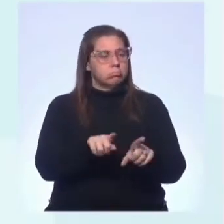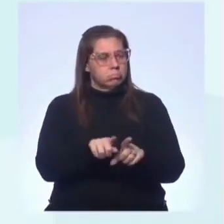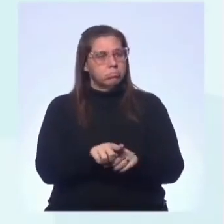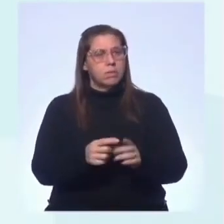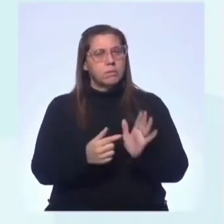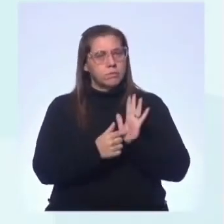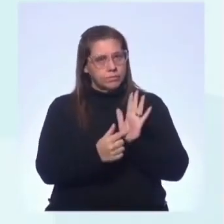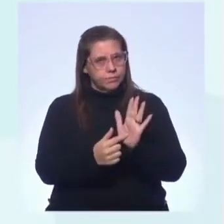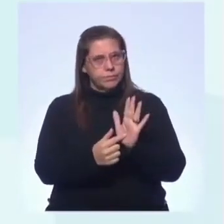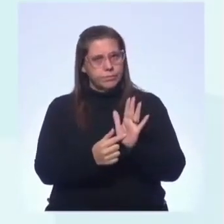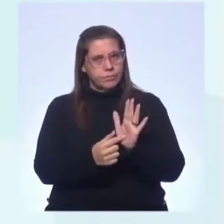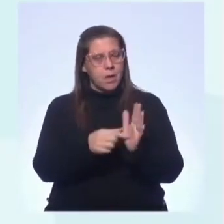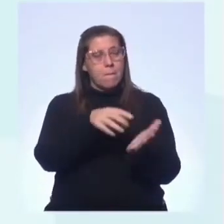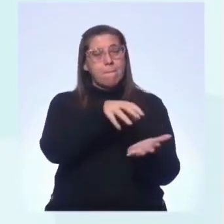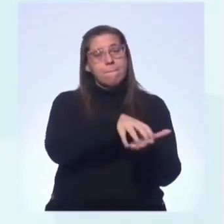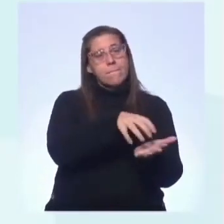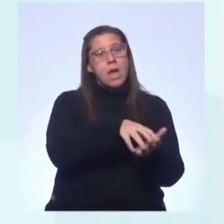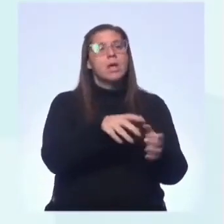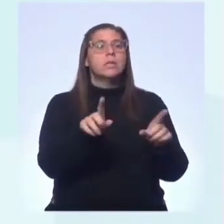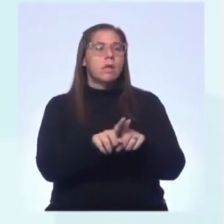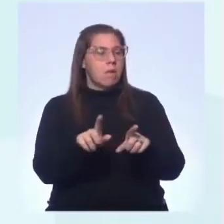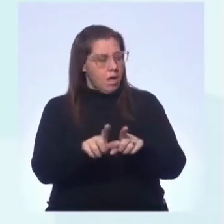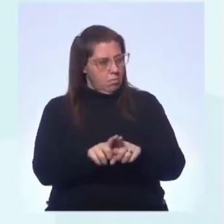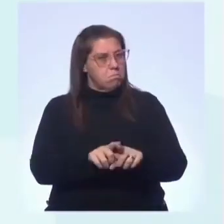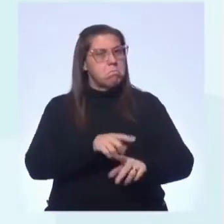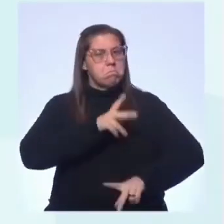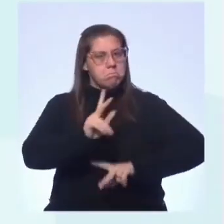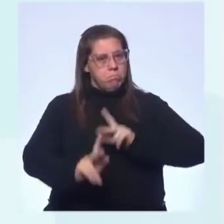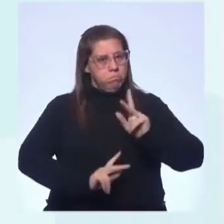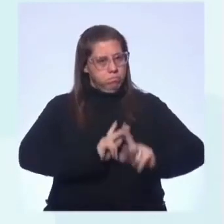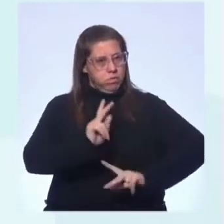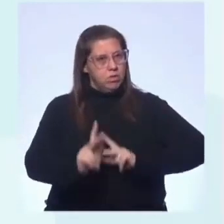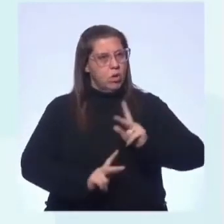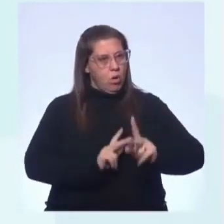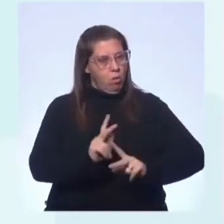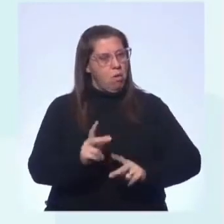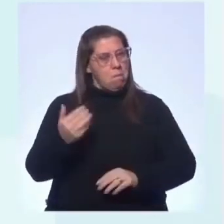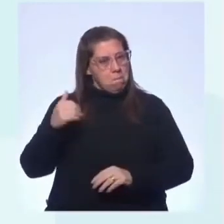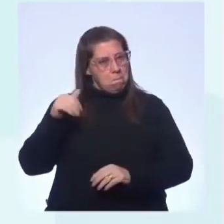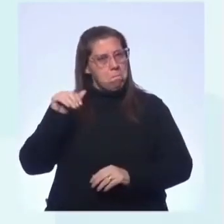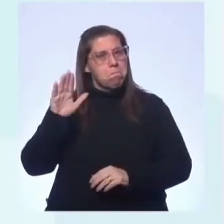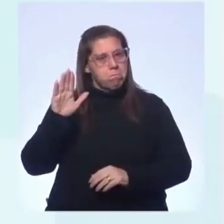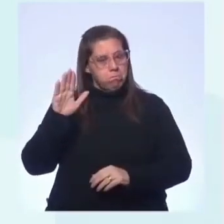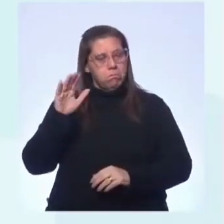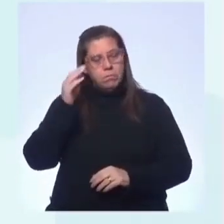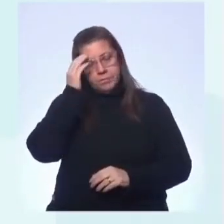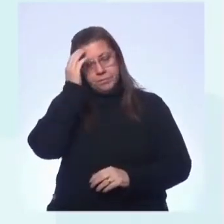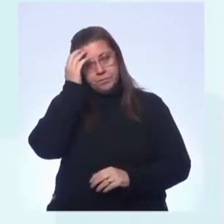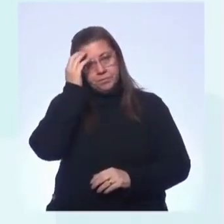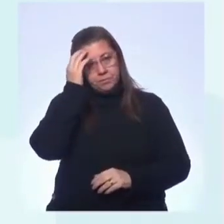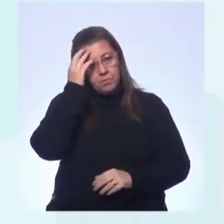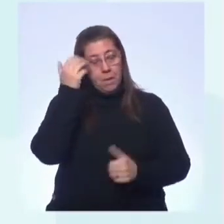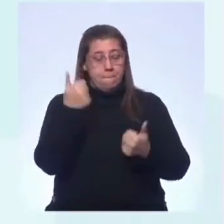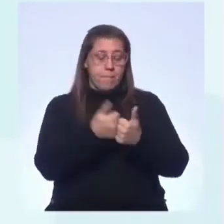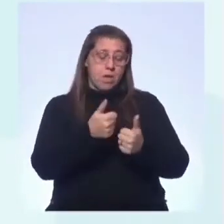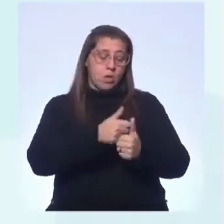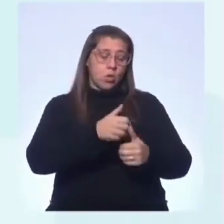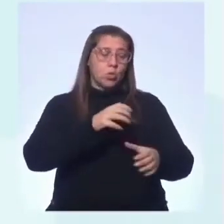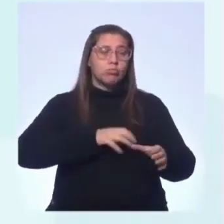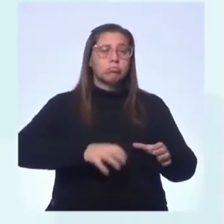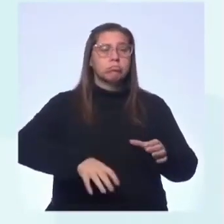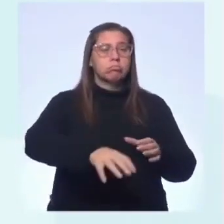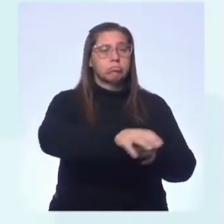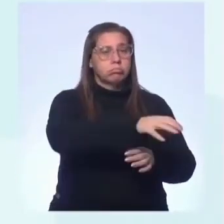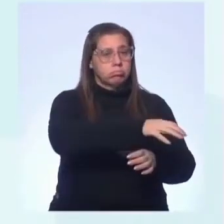também recebe aí, né, um número maior em relação às regiões, aos municípios da sua metrópole. Então